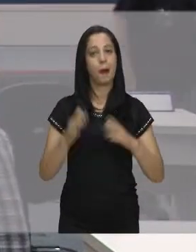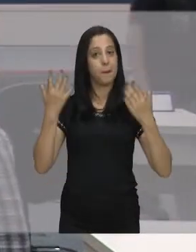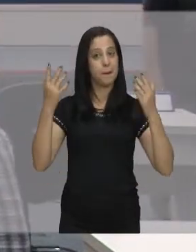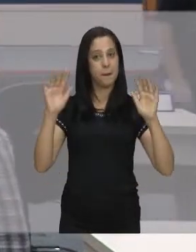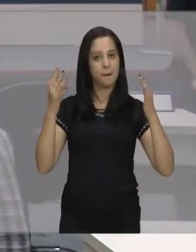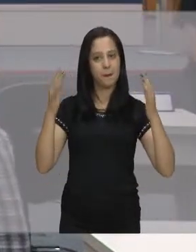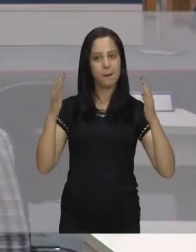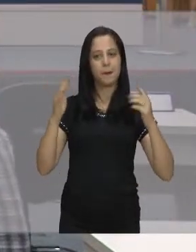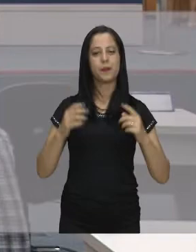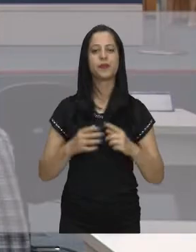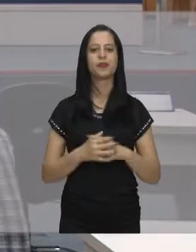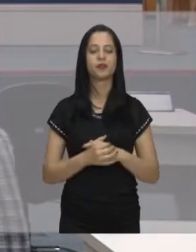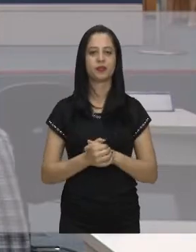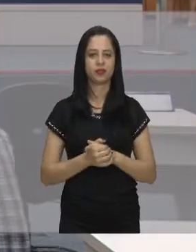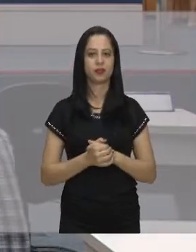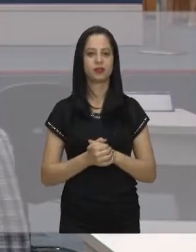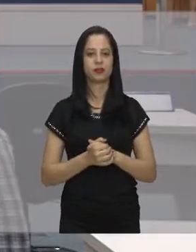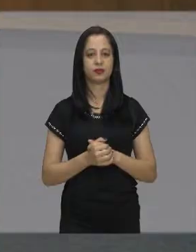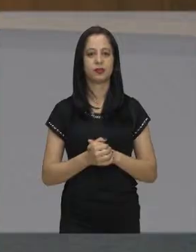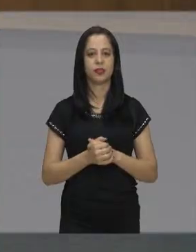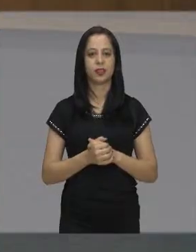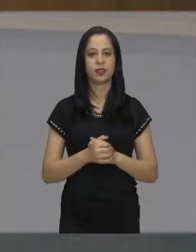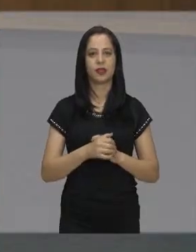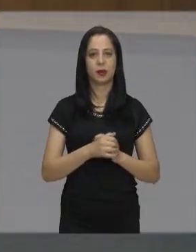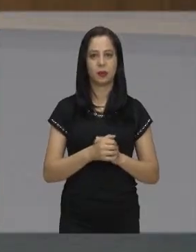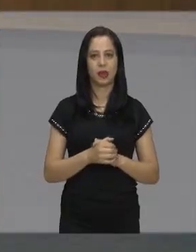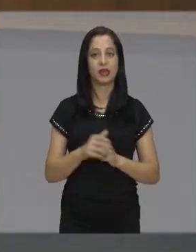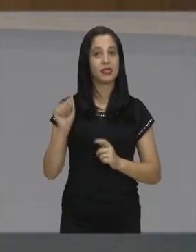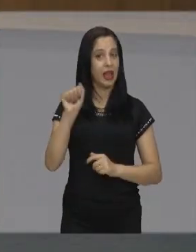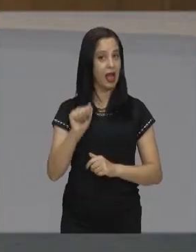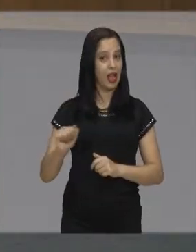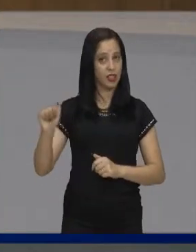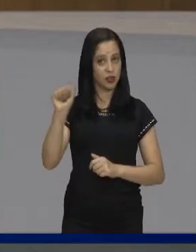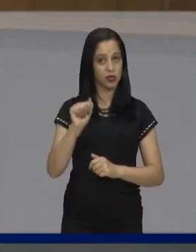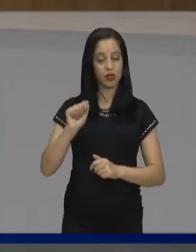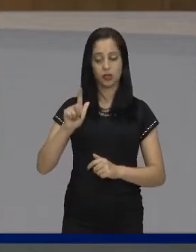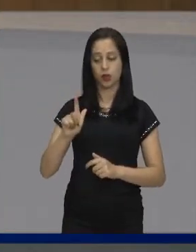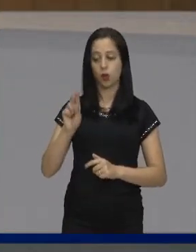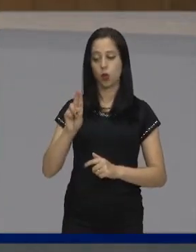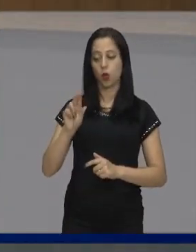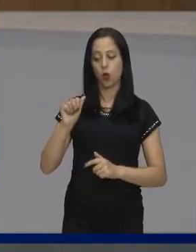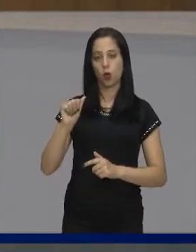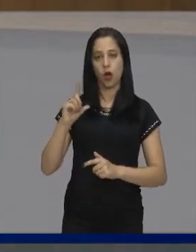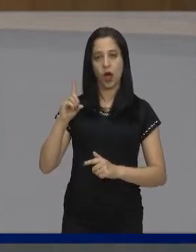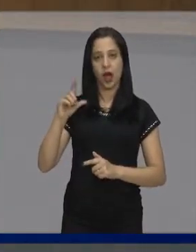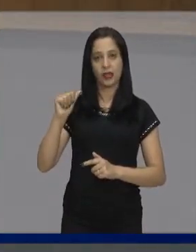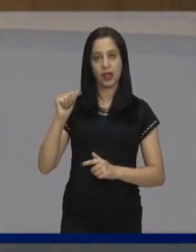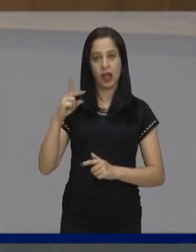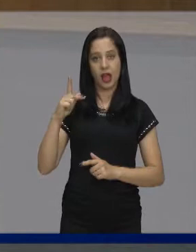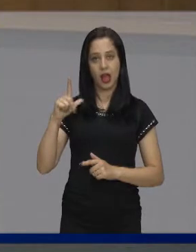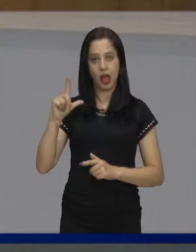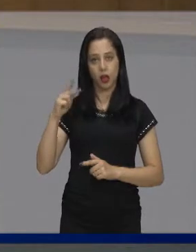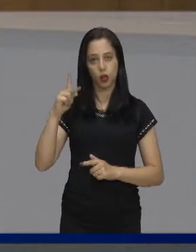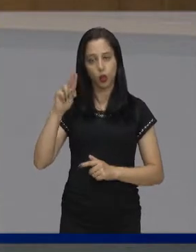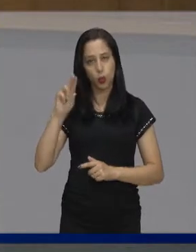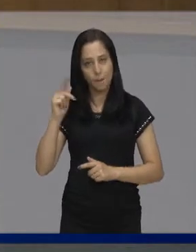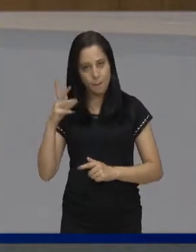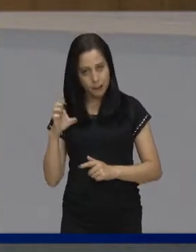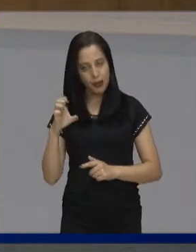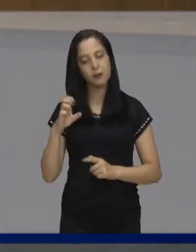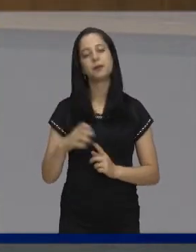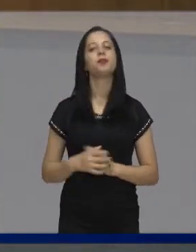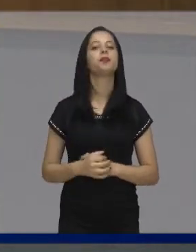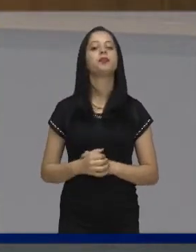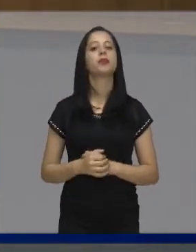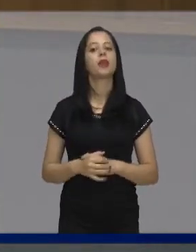parabenizar a entidade, né, Guadalupe, pelo trabalho, primeiro pelo trabalho que vem realizando na nossa cidade,